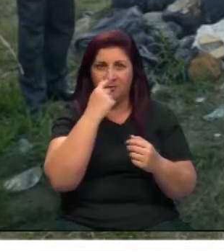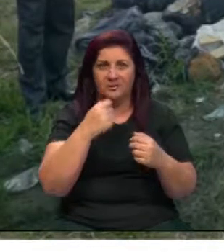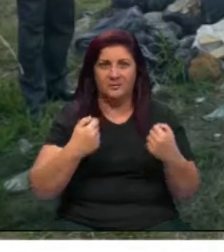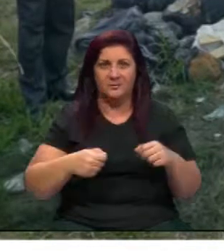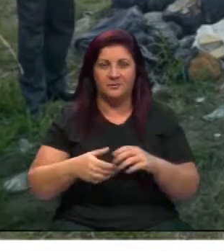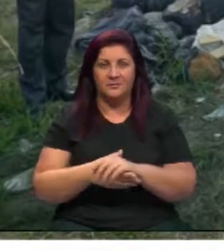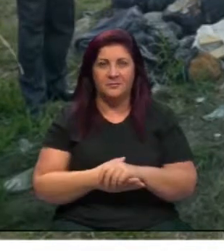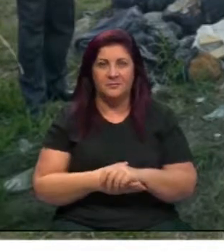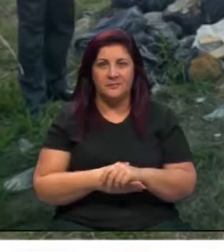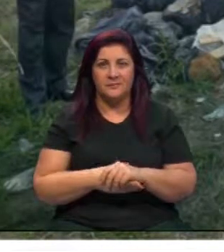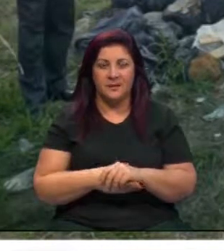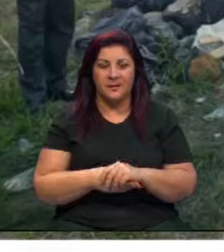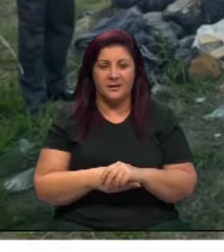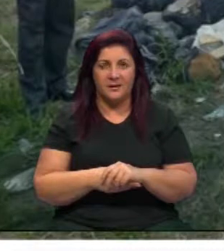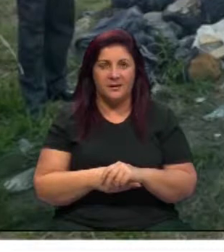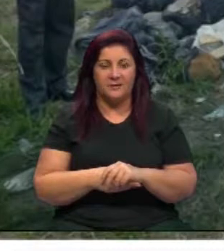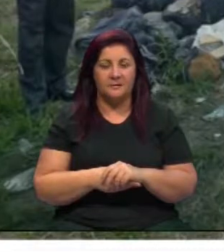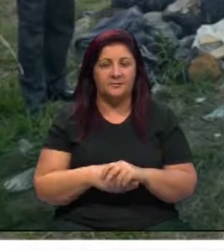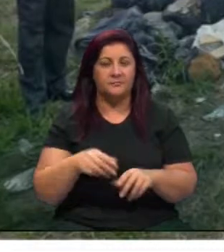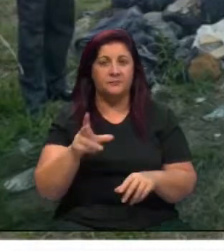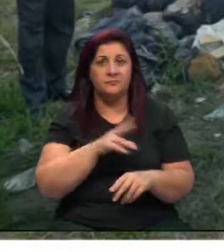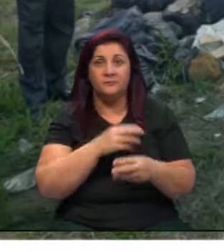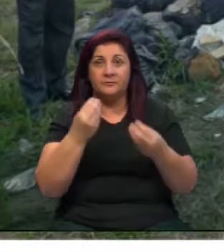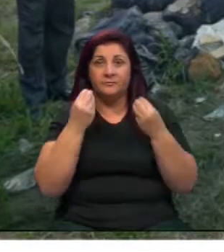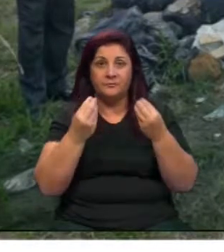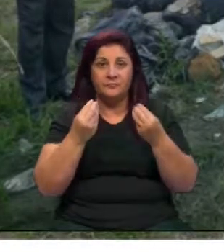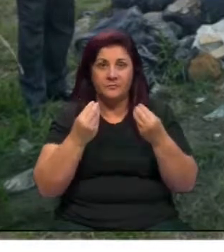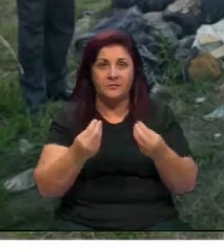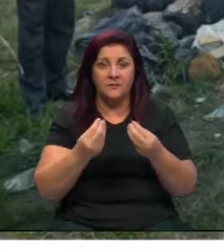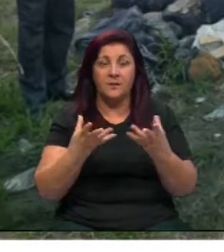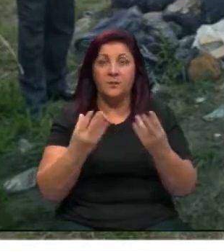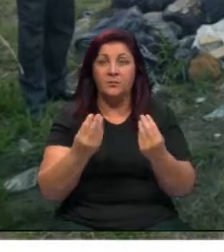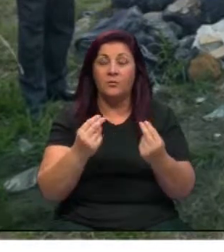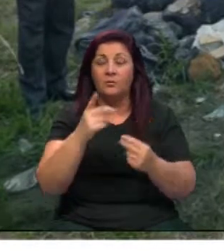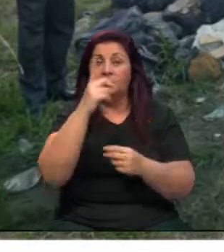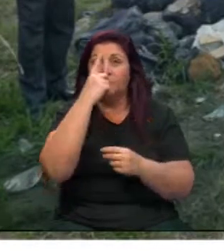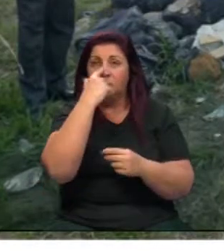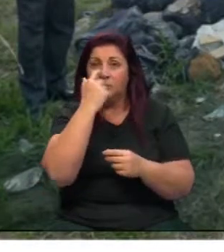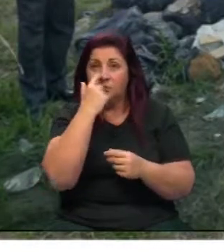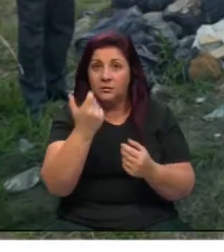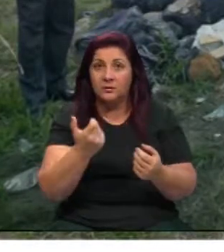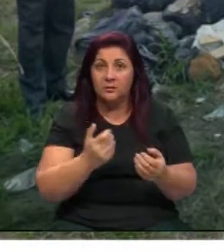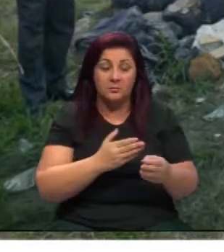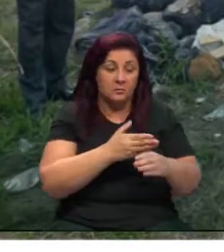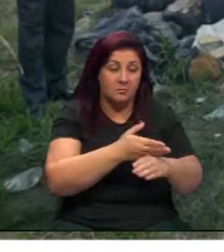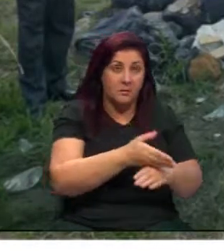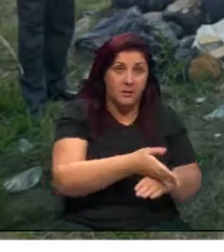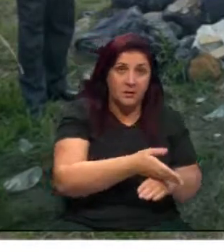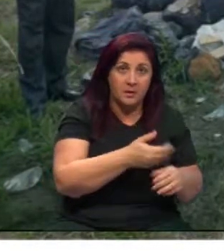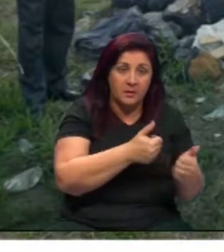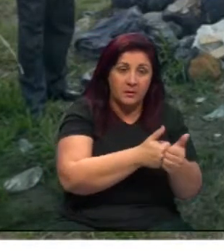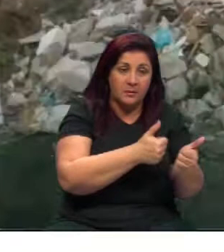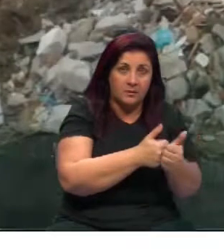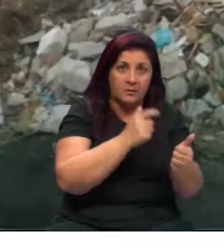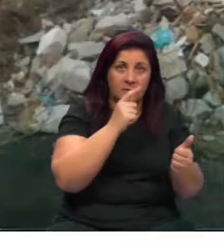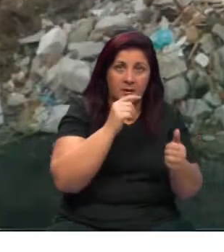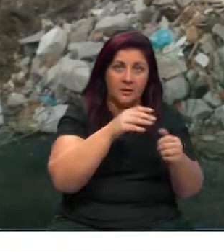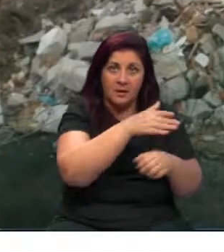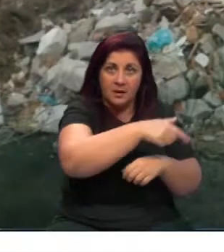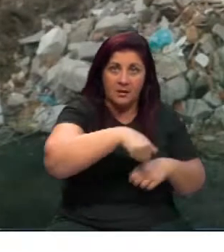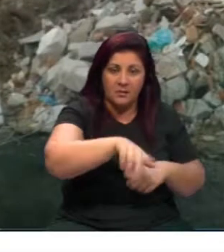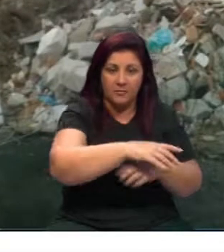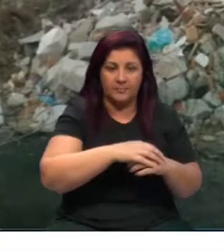É incrível aquilo lá, meu Deus do céu. Na beira ali de uma lagoa que existe lá. A foto